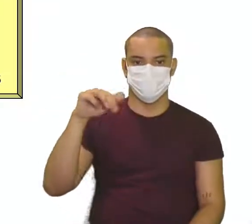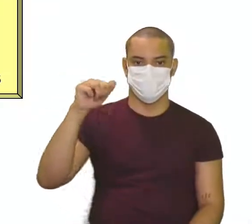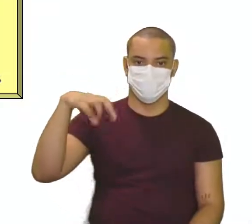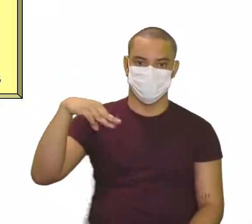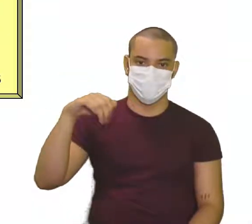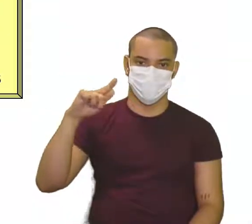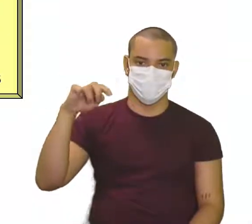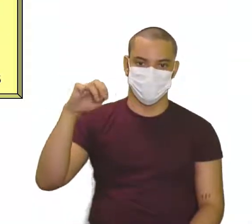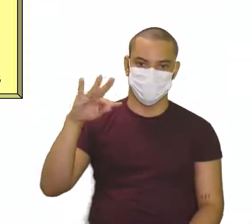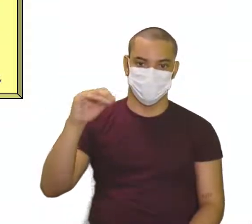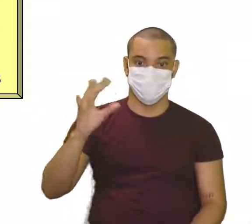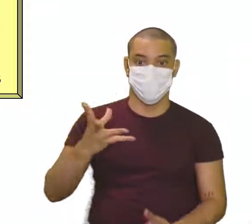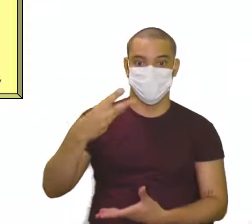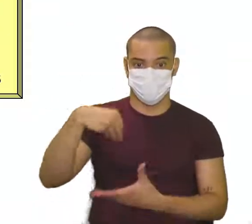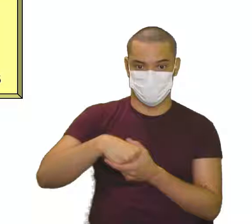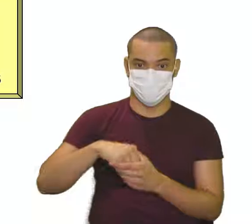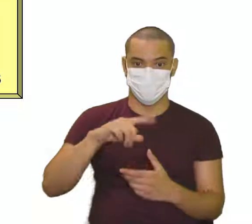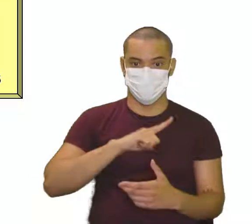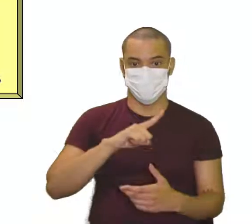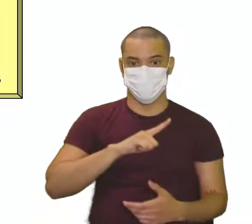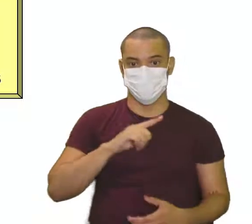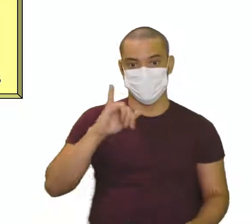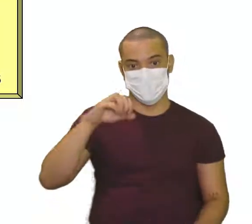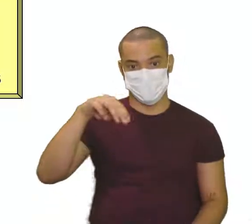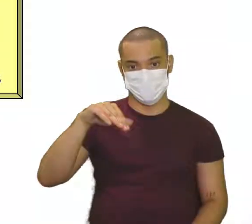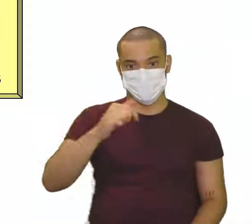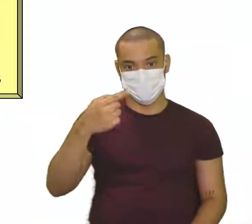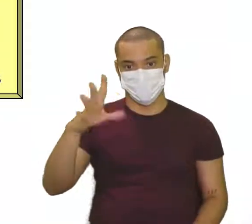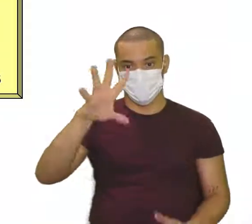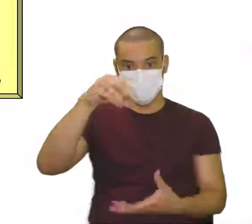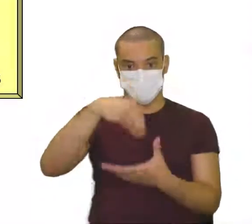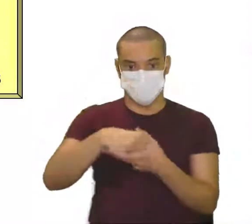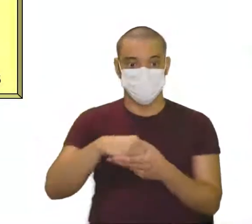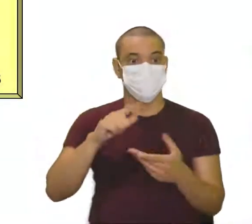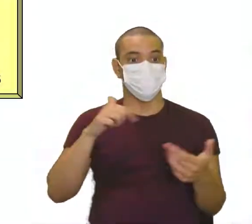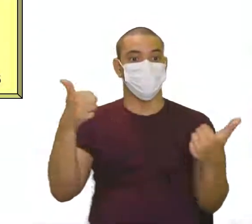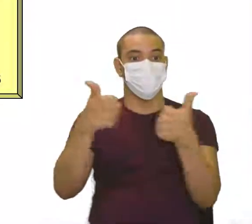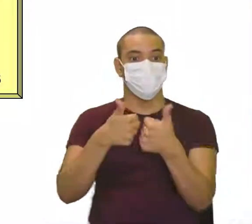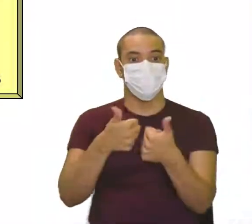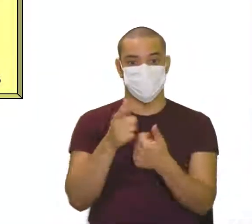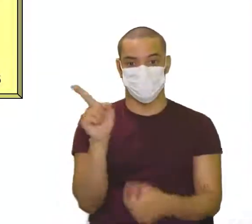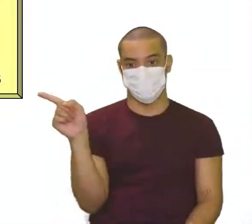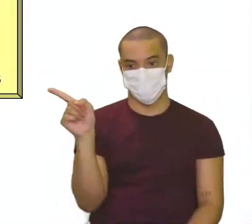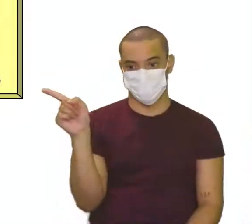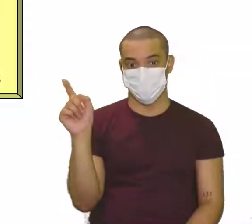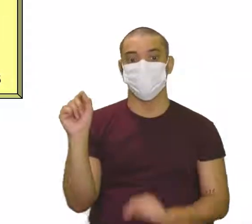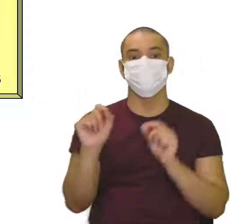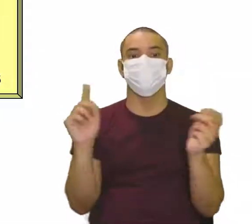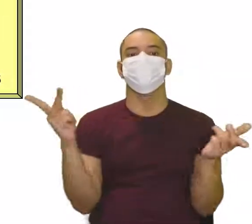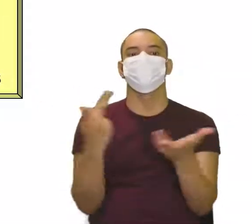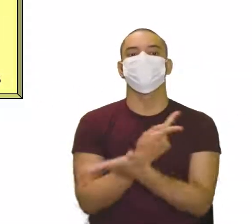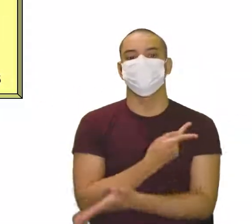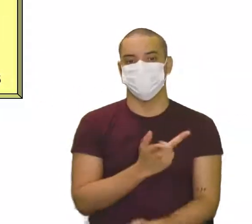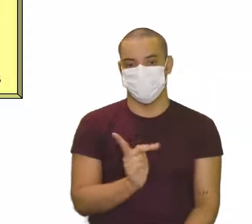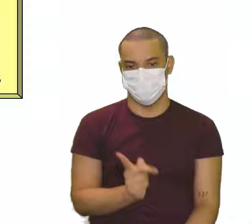mini ímãs dessa substância. Se eu coloco um ímã perto, olha